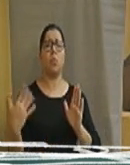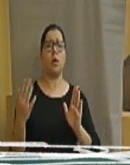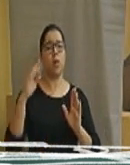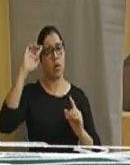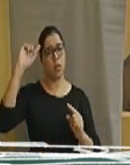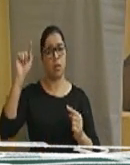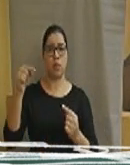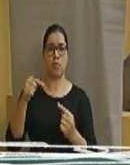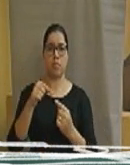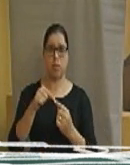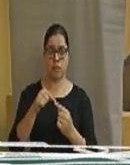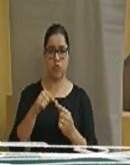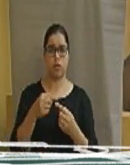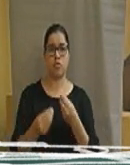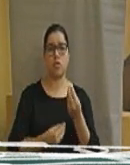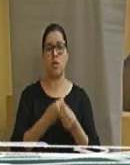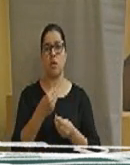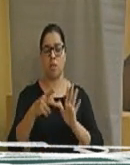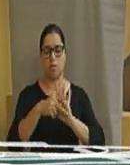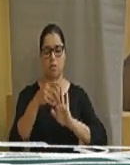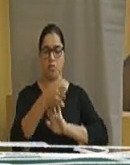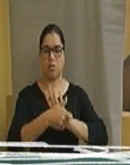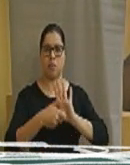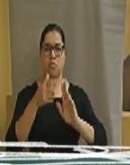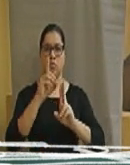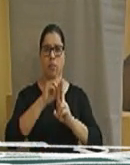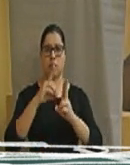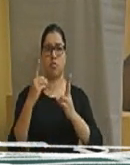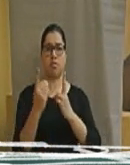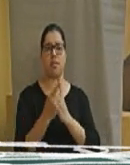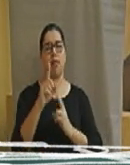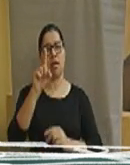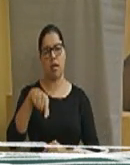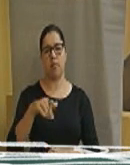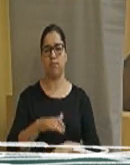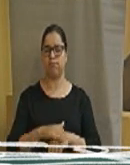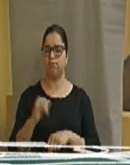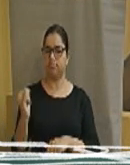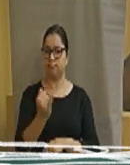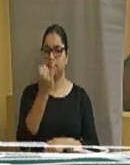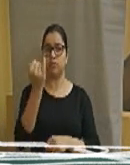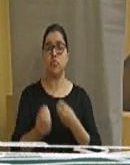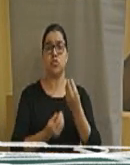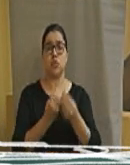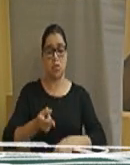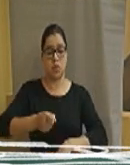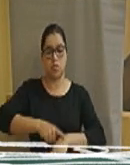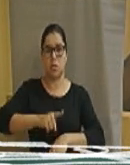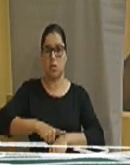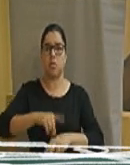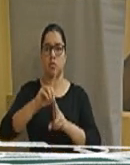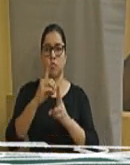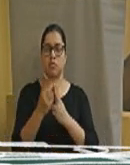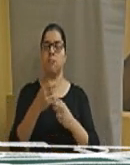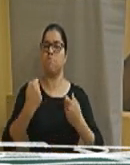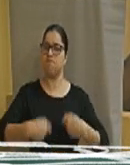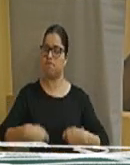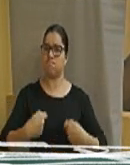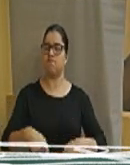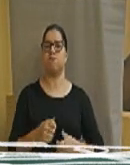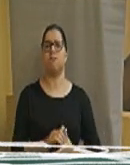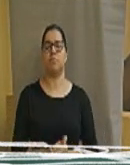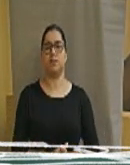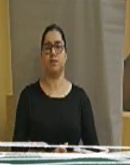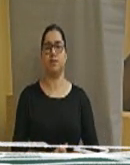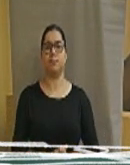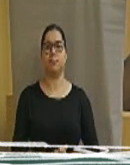esse projeto de universidade, que nós consideramos que seja o ideal para a UFGD neste momento. Nós defendemos uma